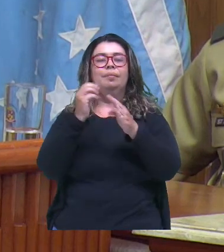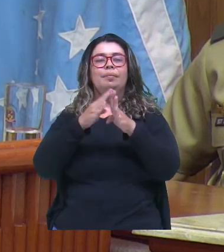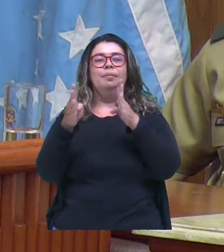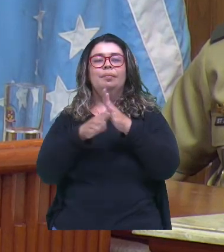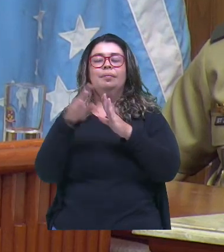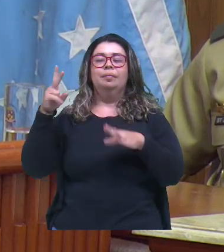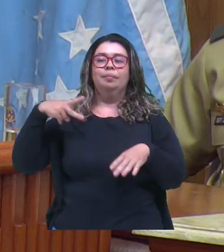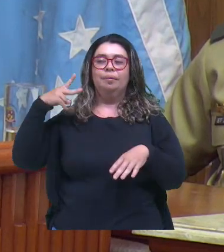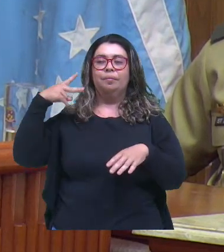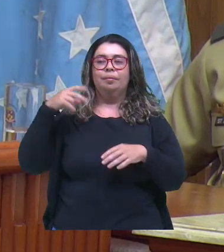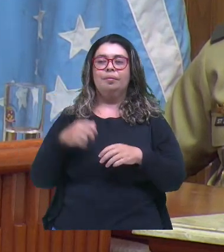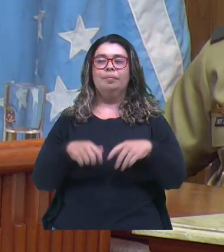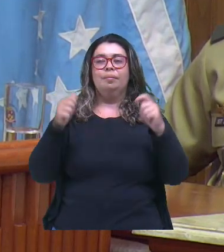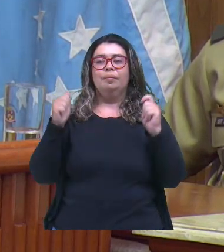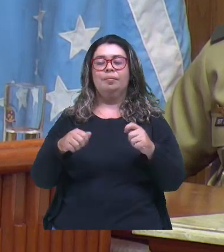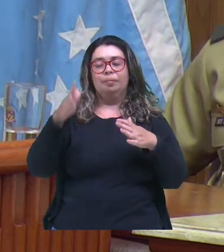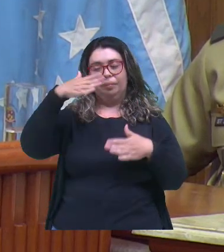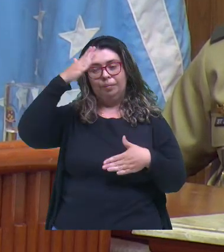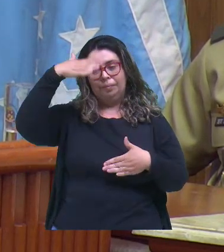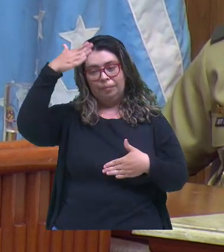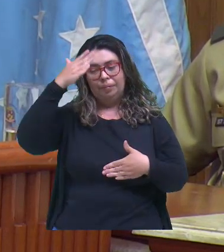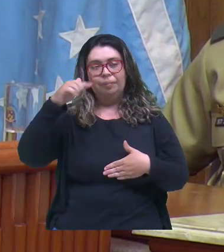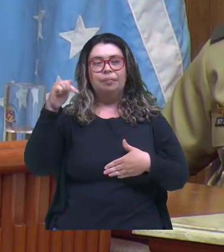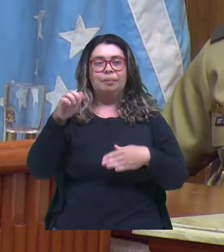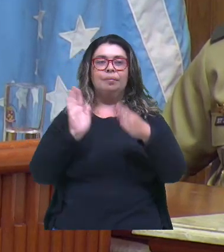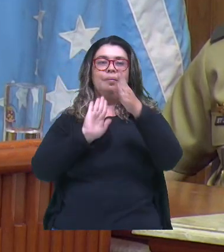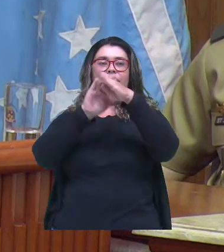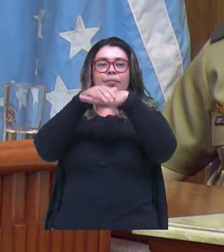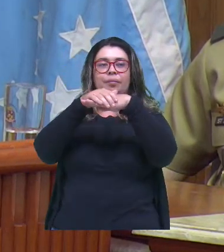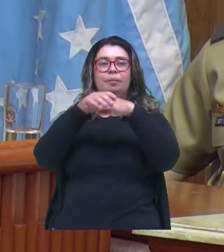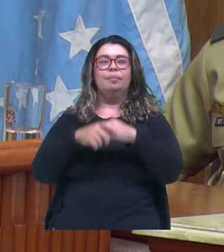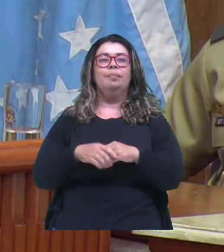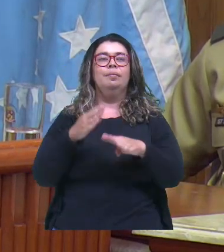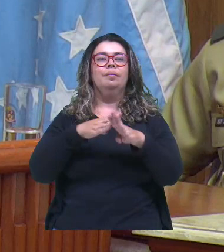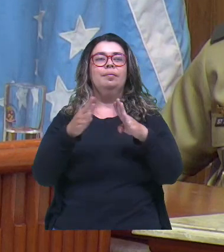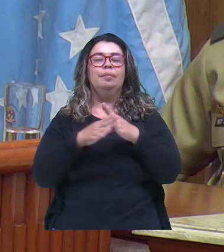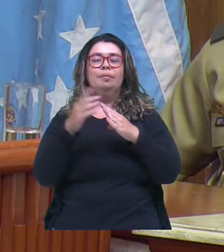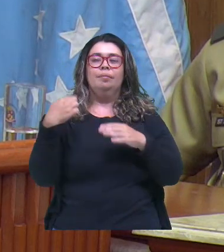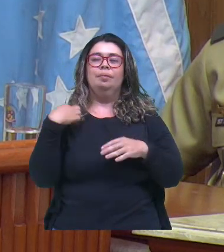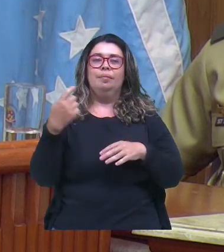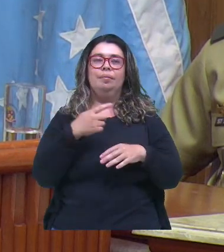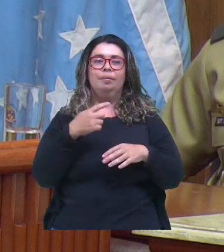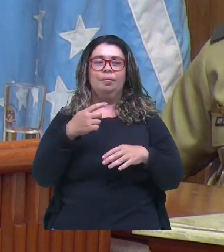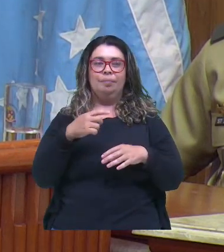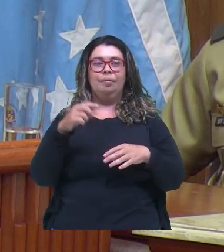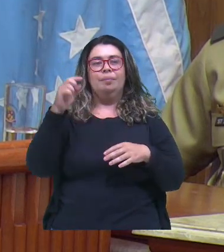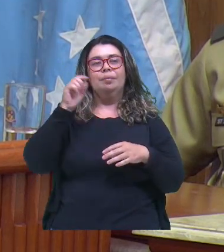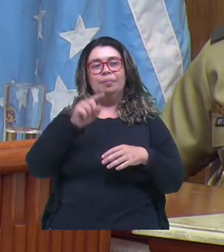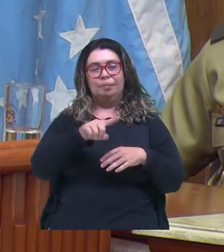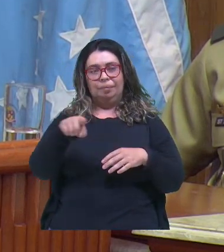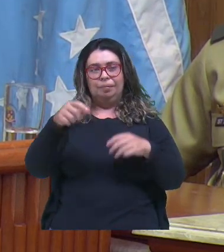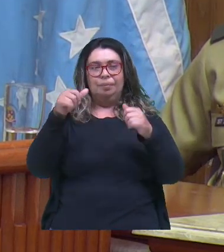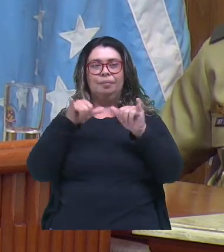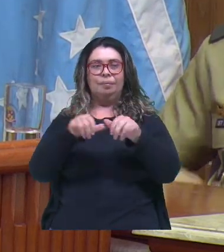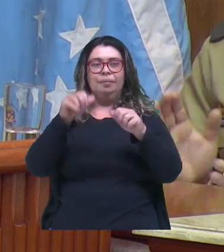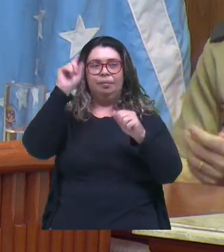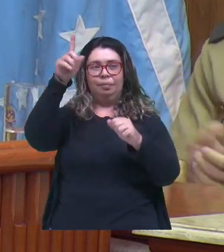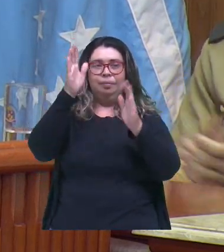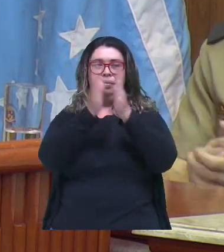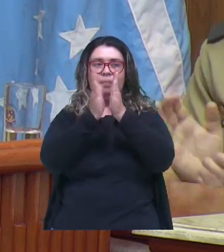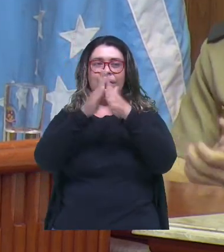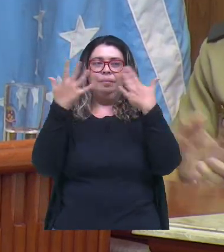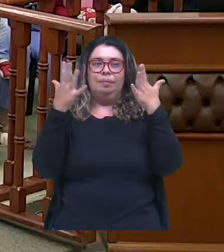vereadores, para que possamos estar homenageando vocês aí nessa noite, e que todos nós ficamos com Deus, e parabéns a todos.